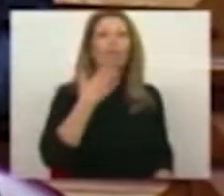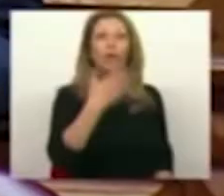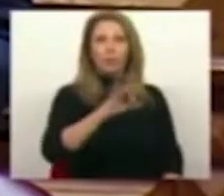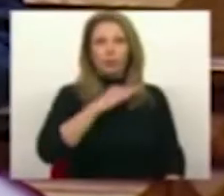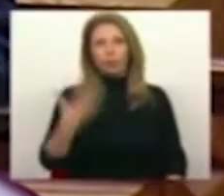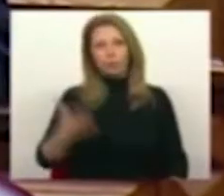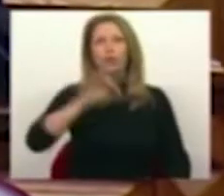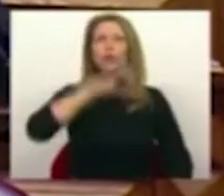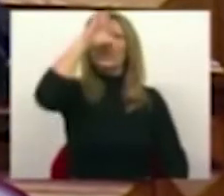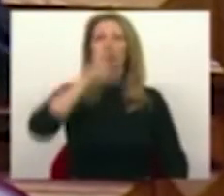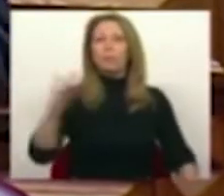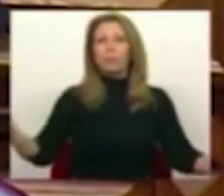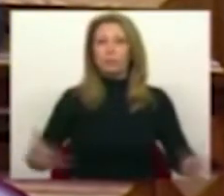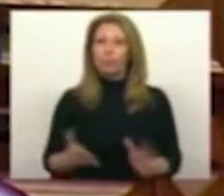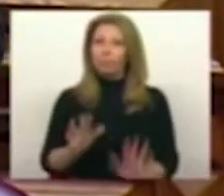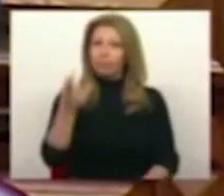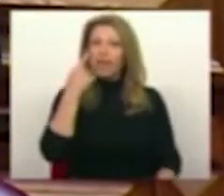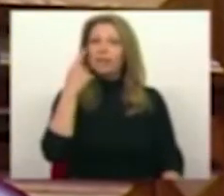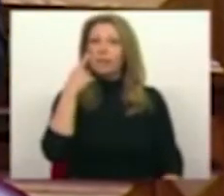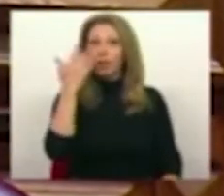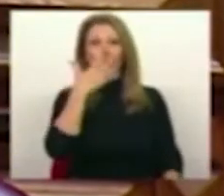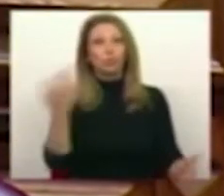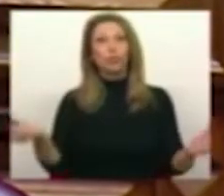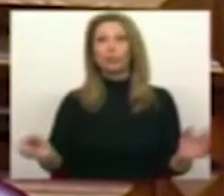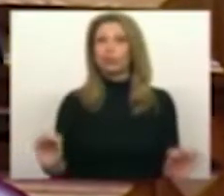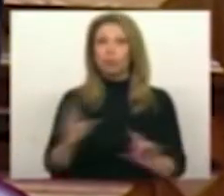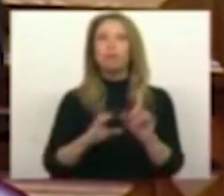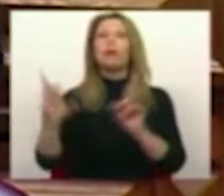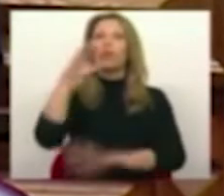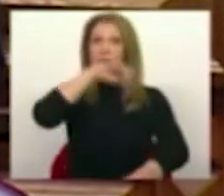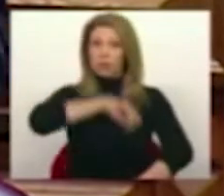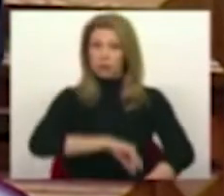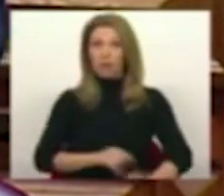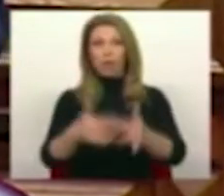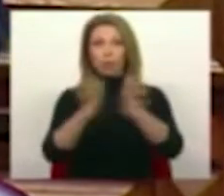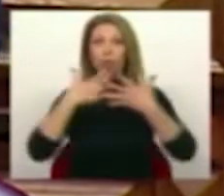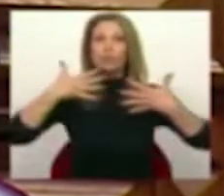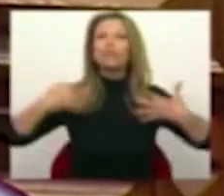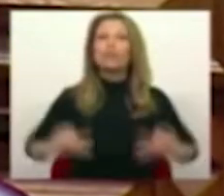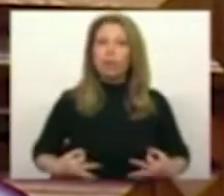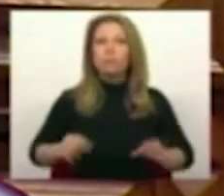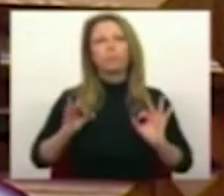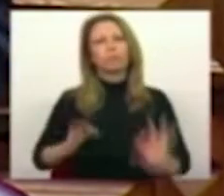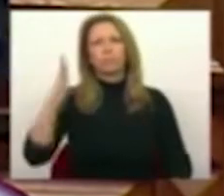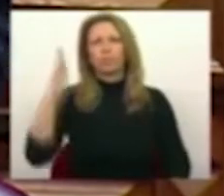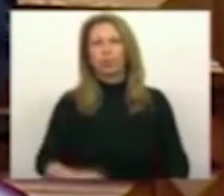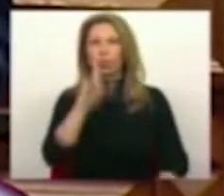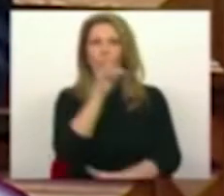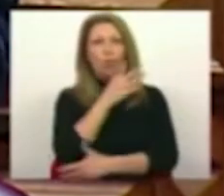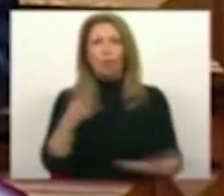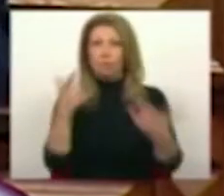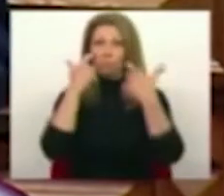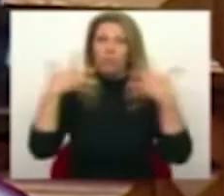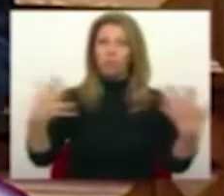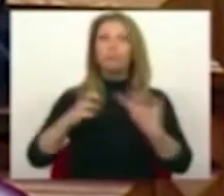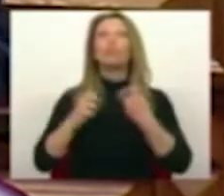Tenha atenção que, se não existir aumentos salariais para todos, trata-se de facto de uma injustiça e os